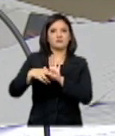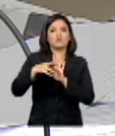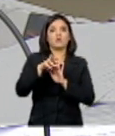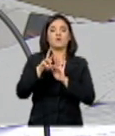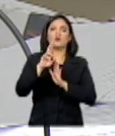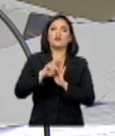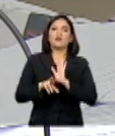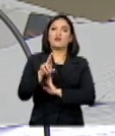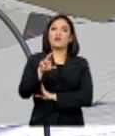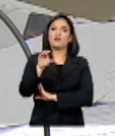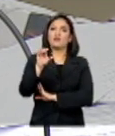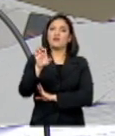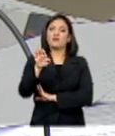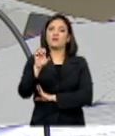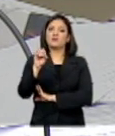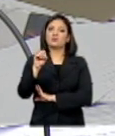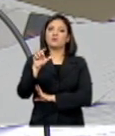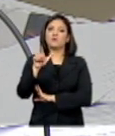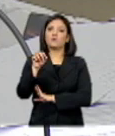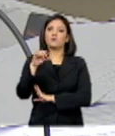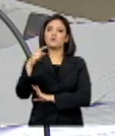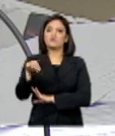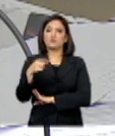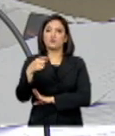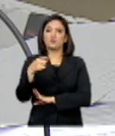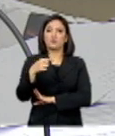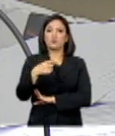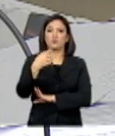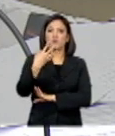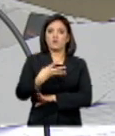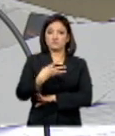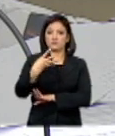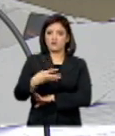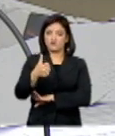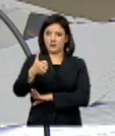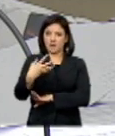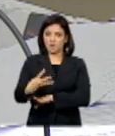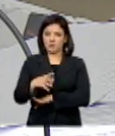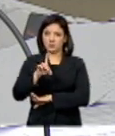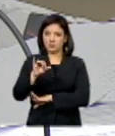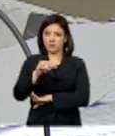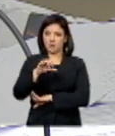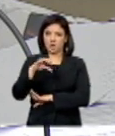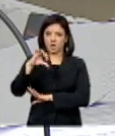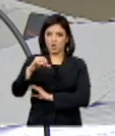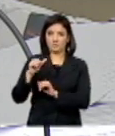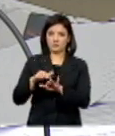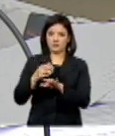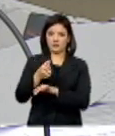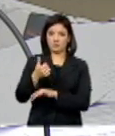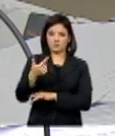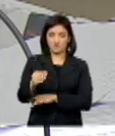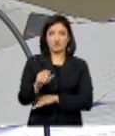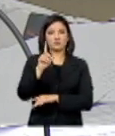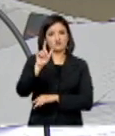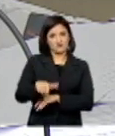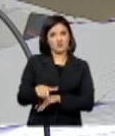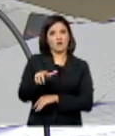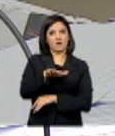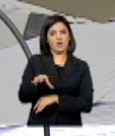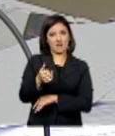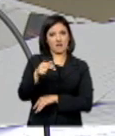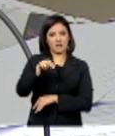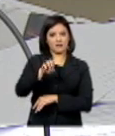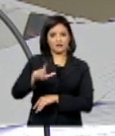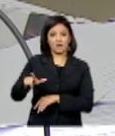414 414 de 9 de setembro de 2010 é da anel com base na legislação